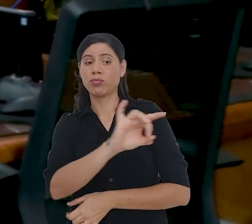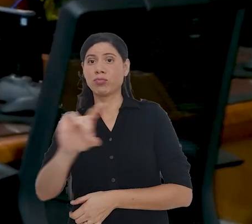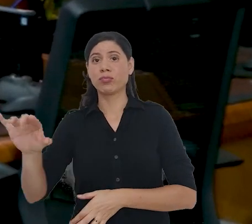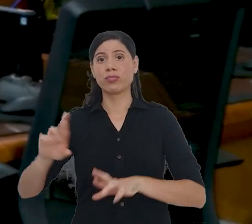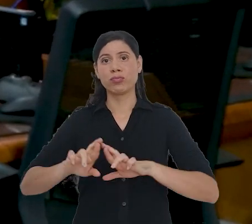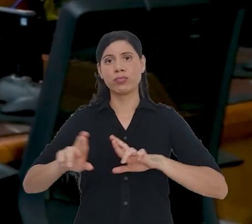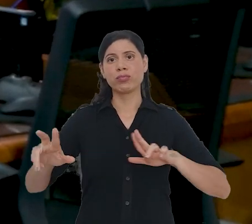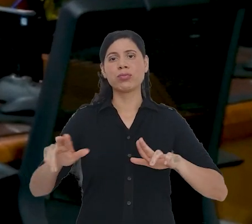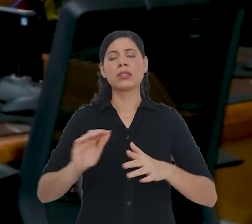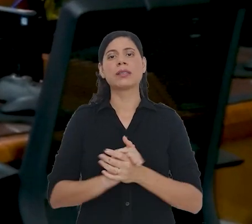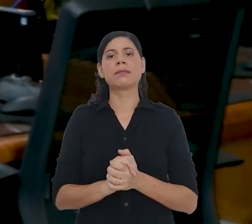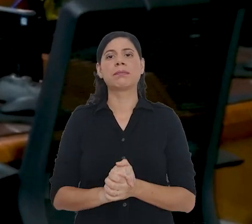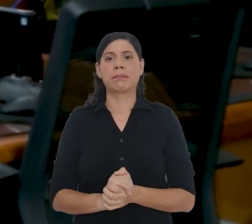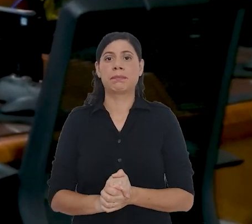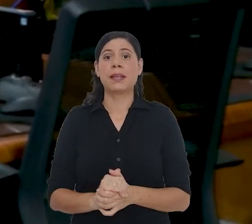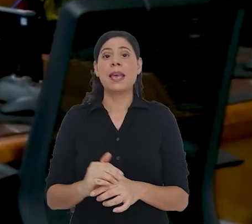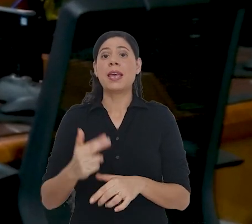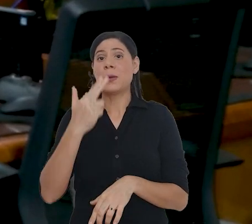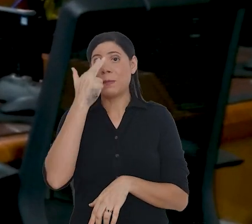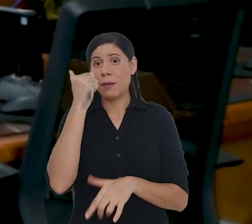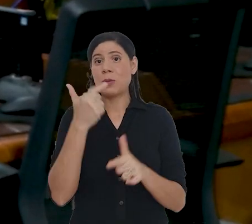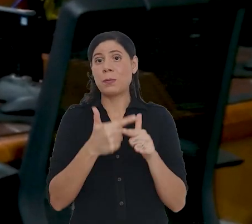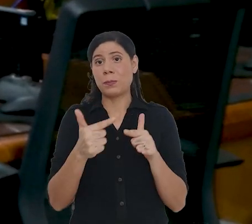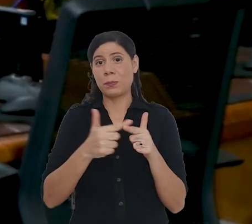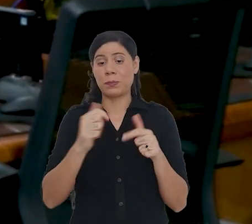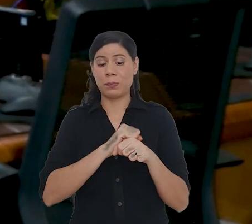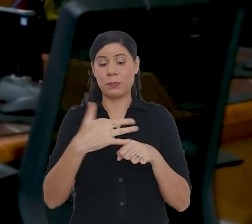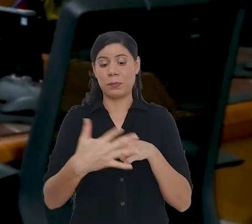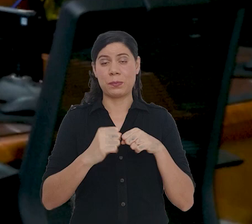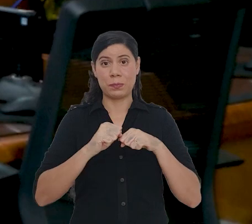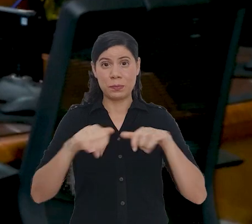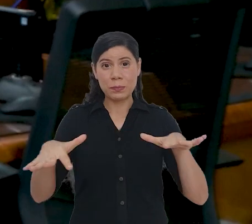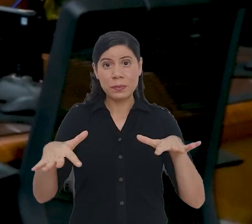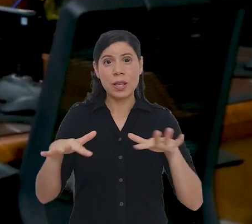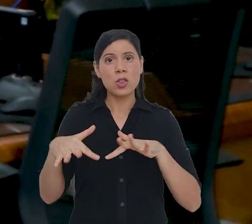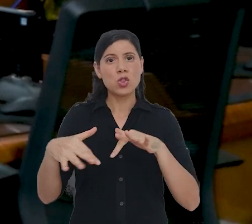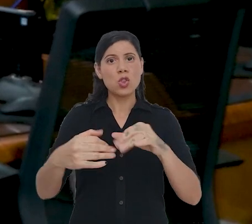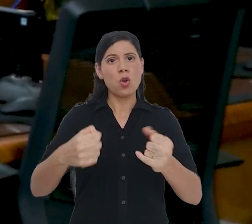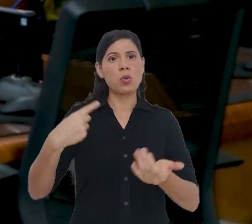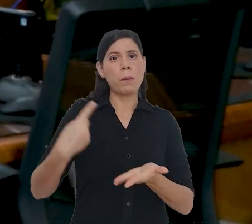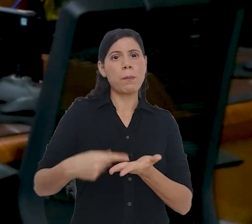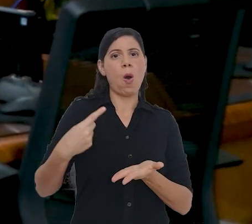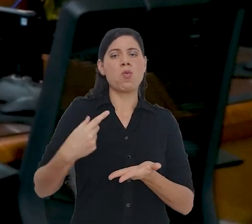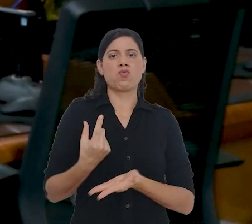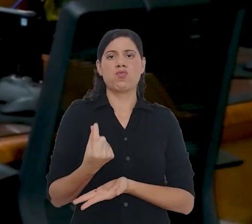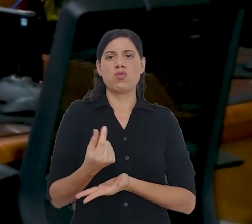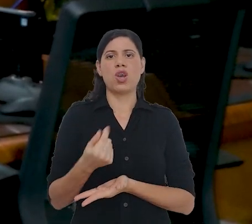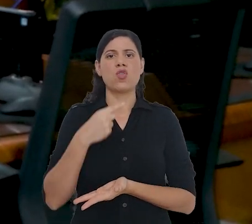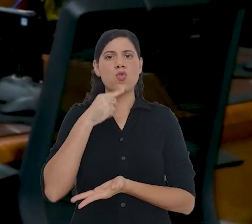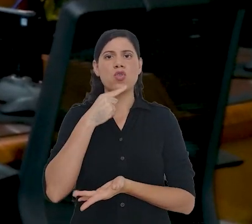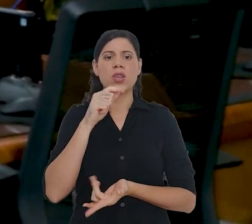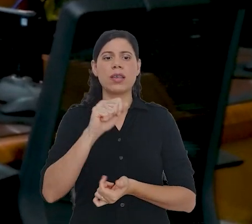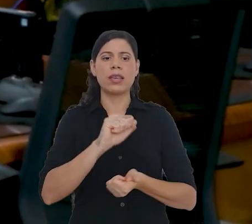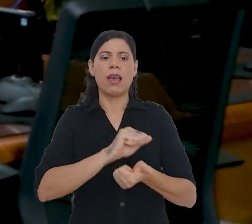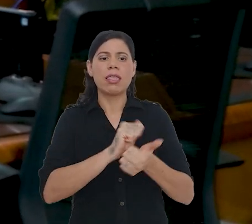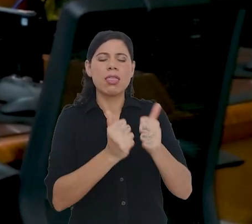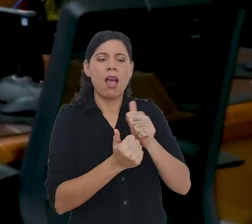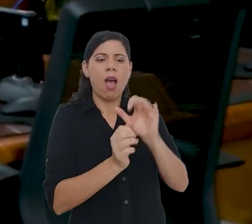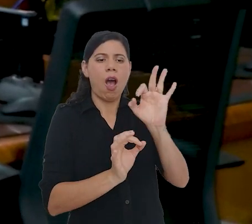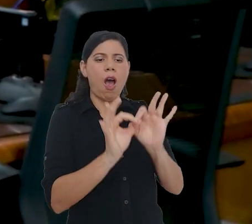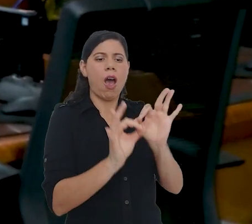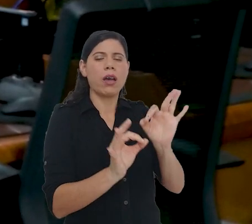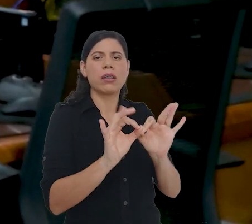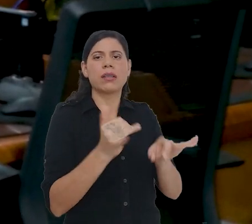caso é um caso. E mesmo por ocasião da crise sanitária, nem todo compromisso financeiro pôde ser ajustado